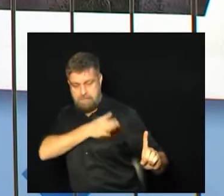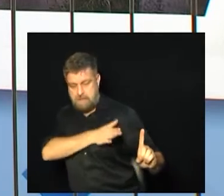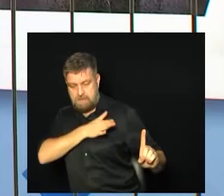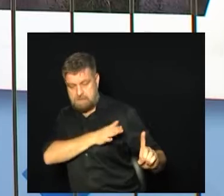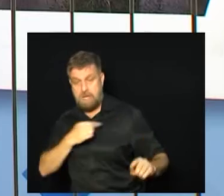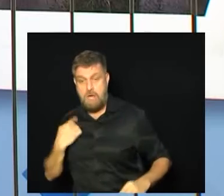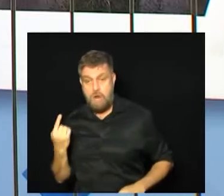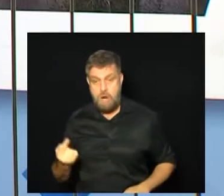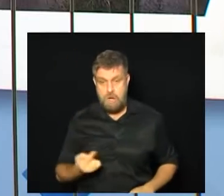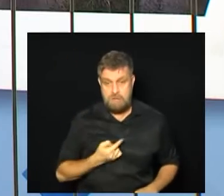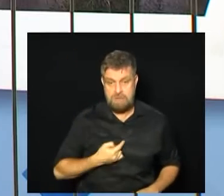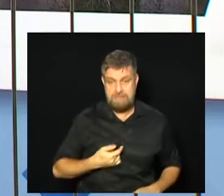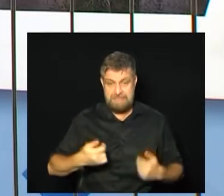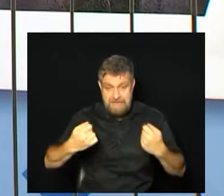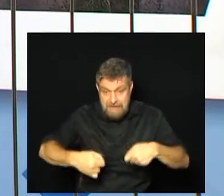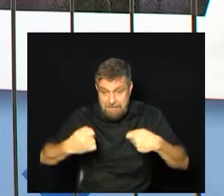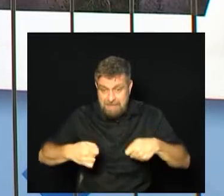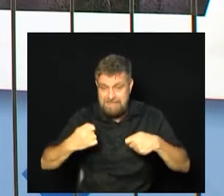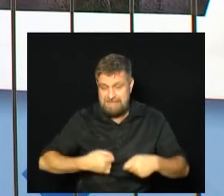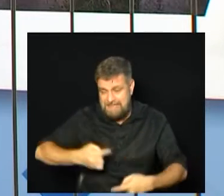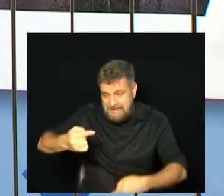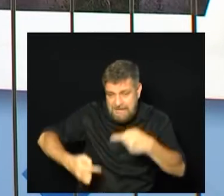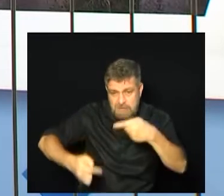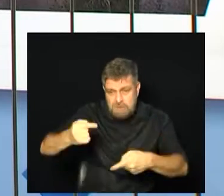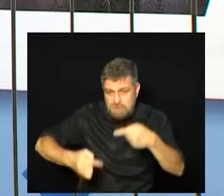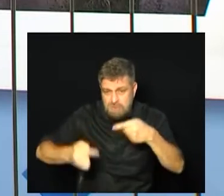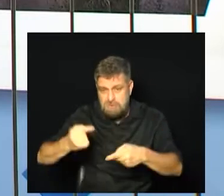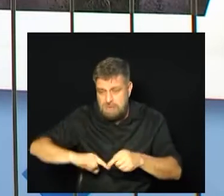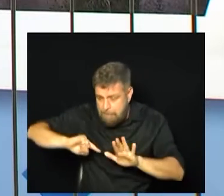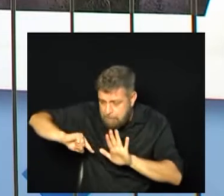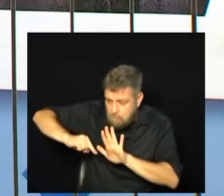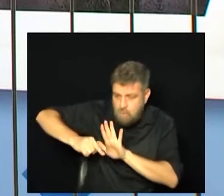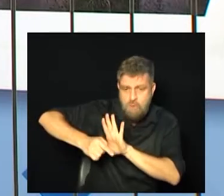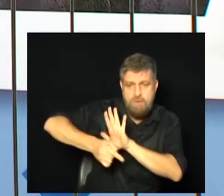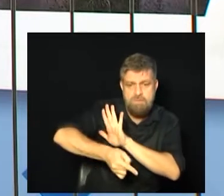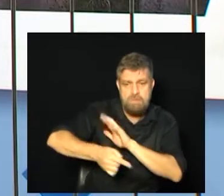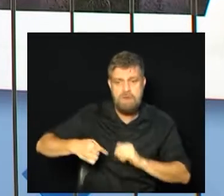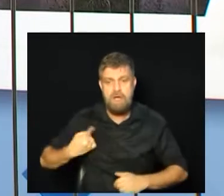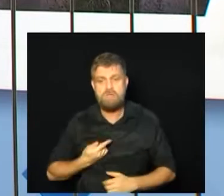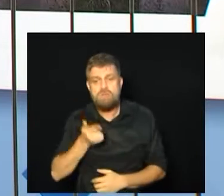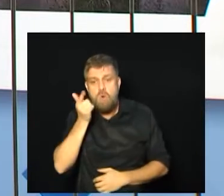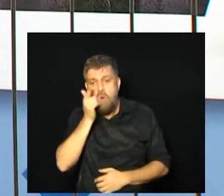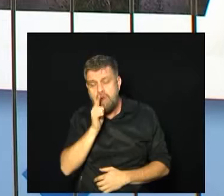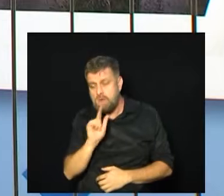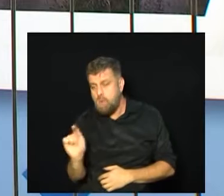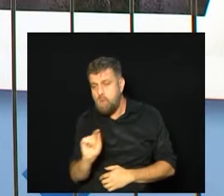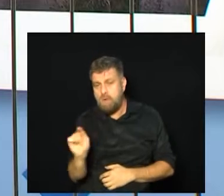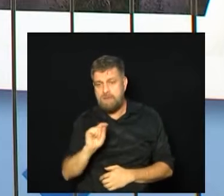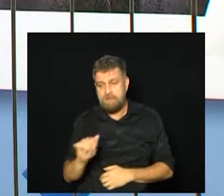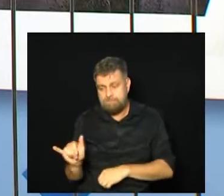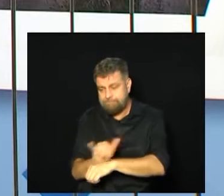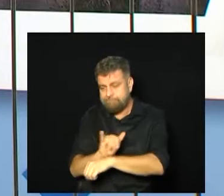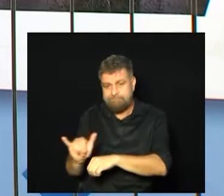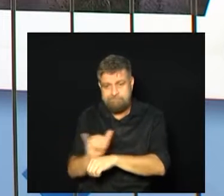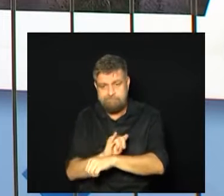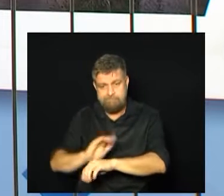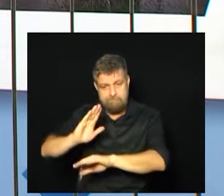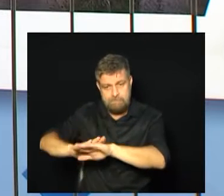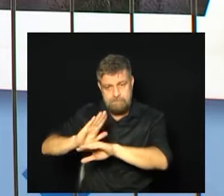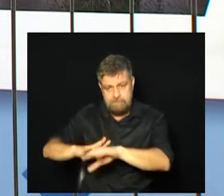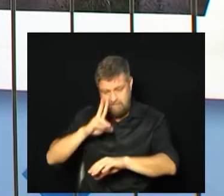discutido, mas sem dúvida a gente precisa ampliar essa discussão para a gente conseguir buscar medidas e também